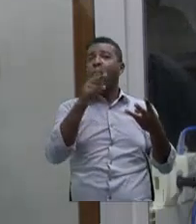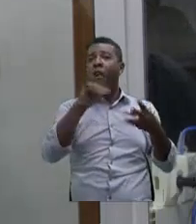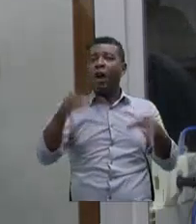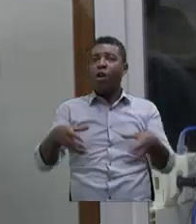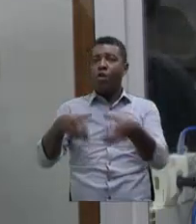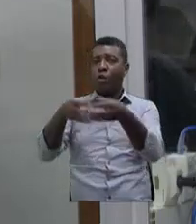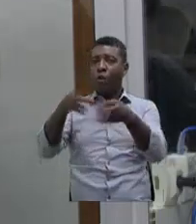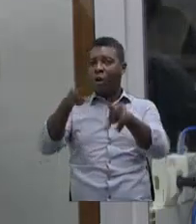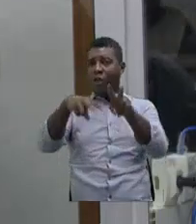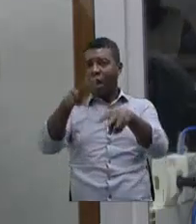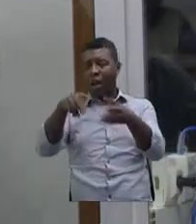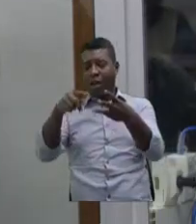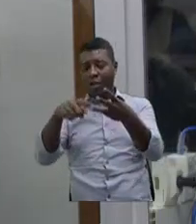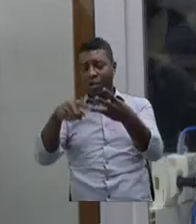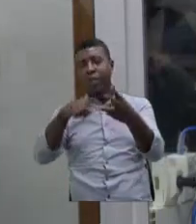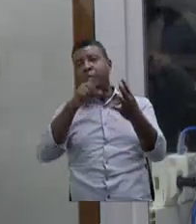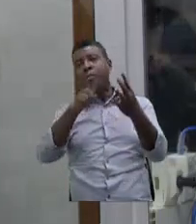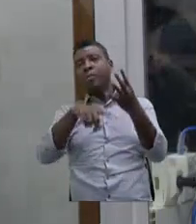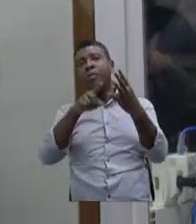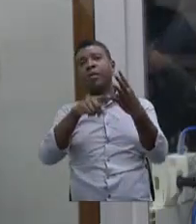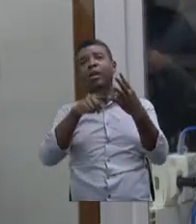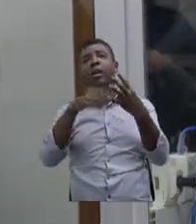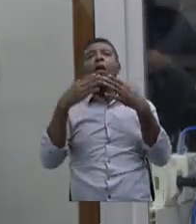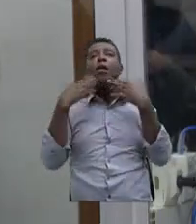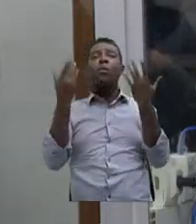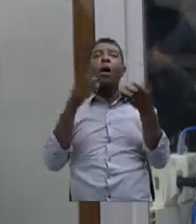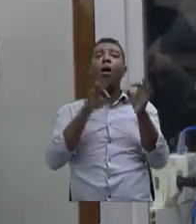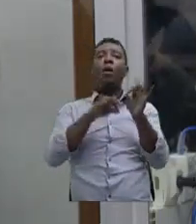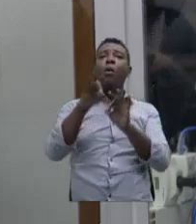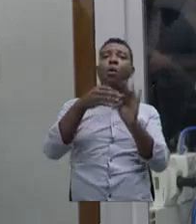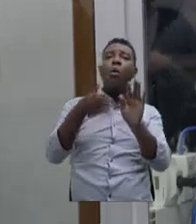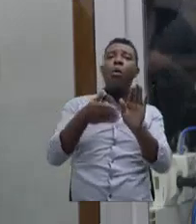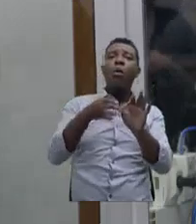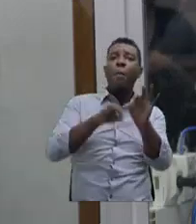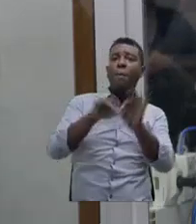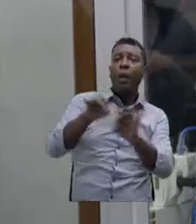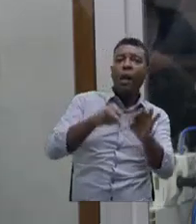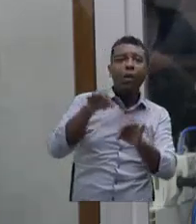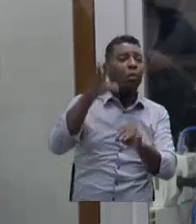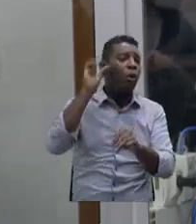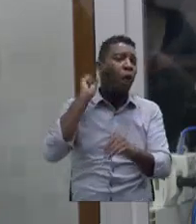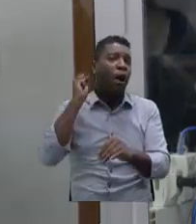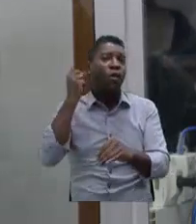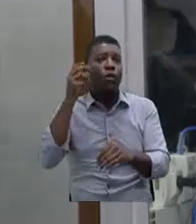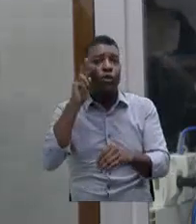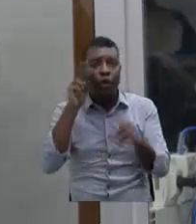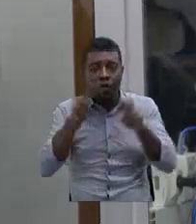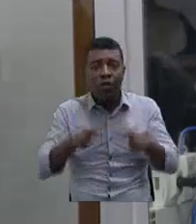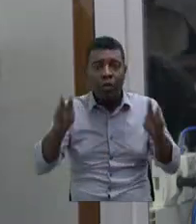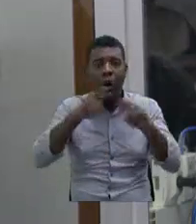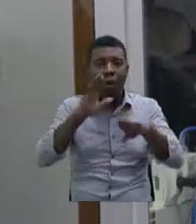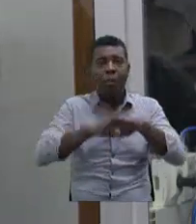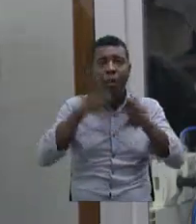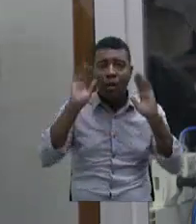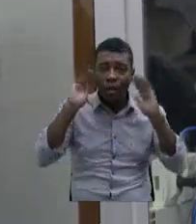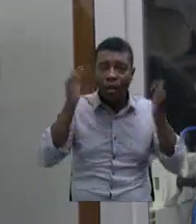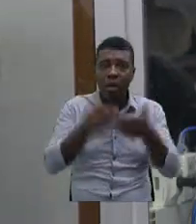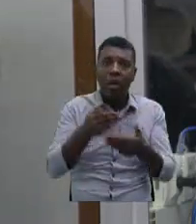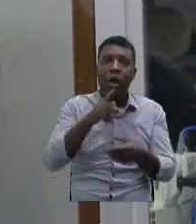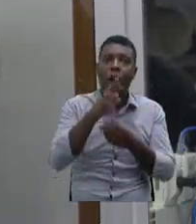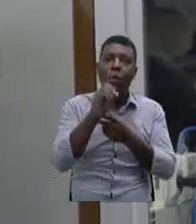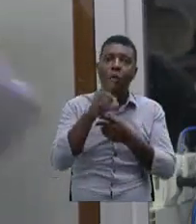comissão de seleção dos projetos? E quais são os planos da sua secretaria para o audiovisual, mais especificamente para o